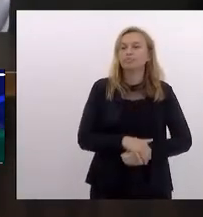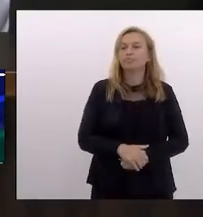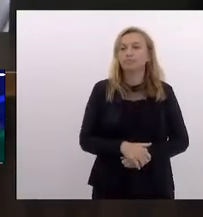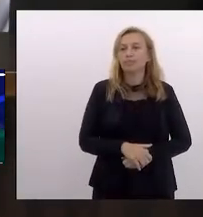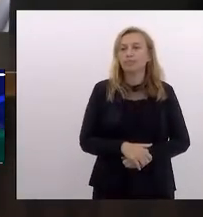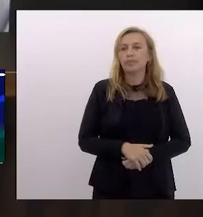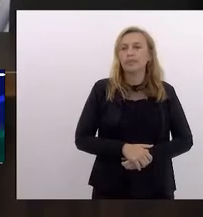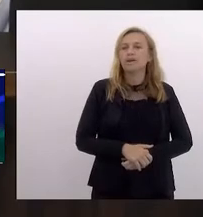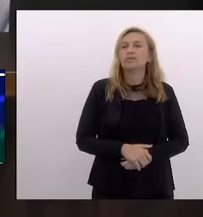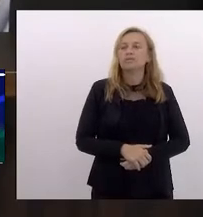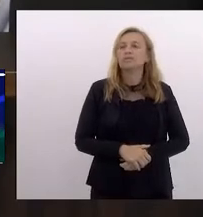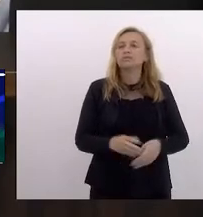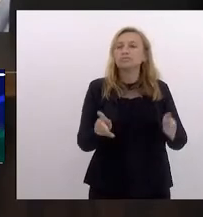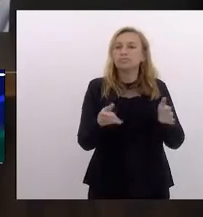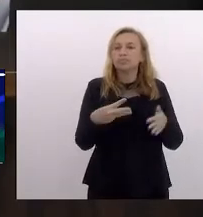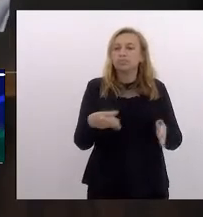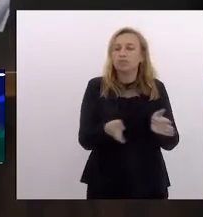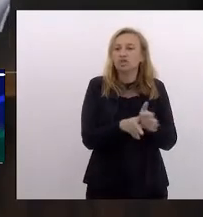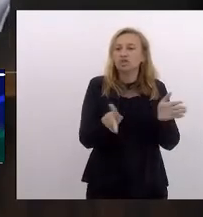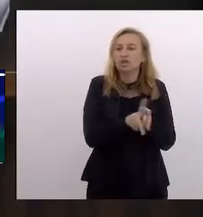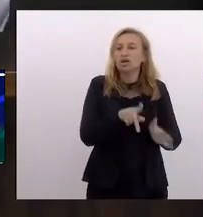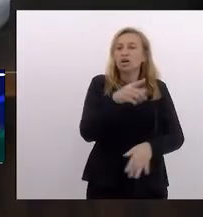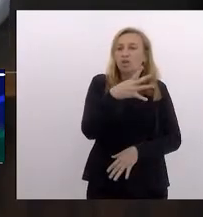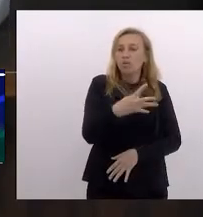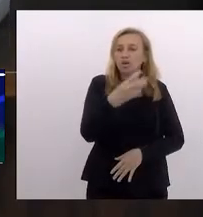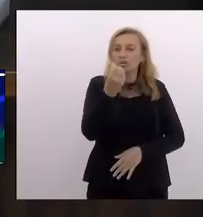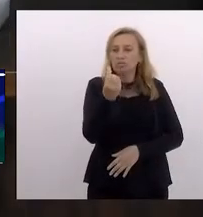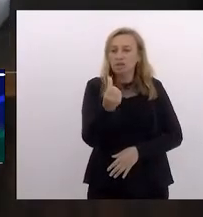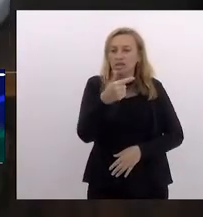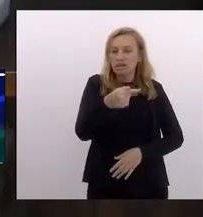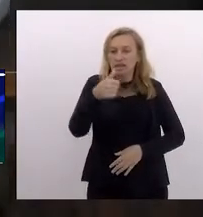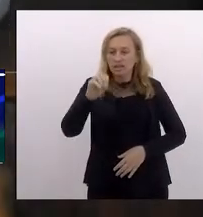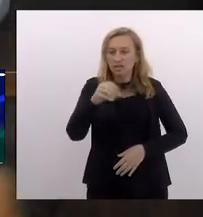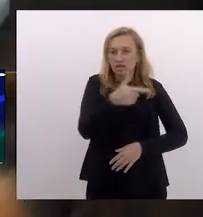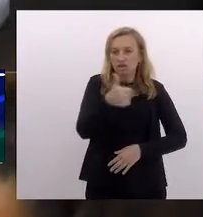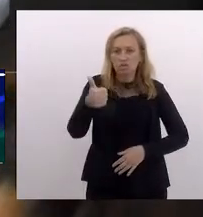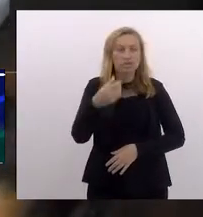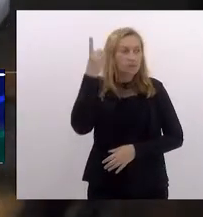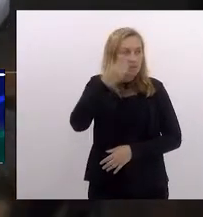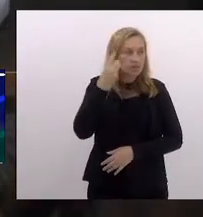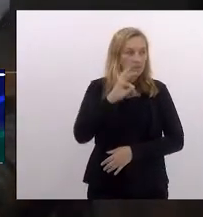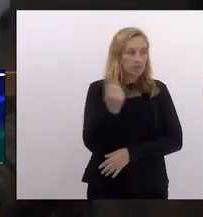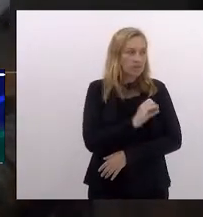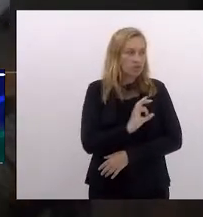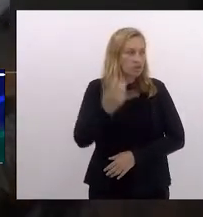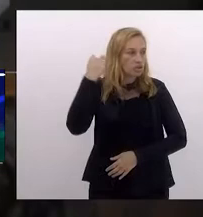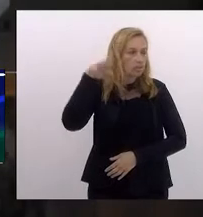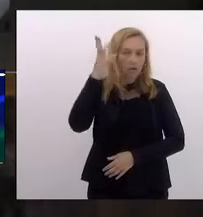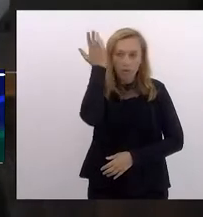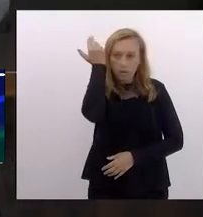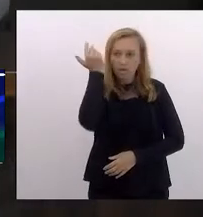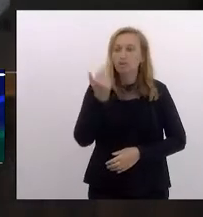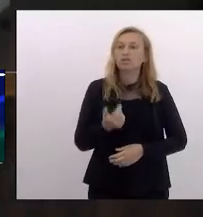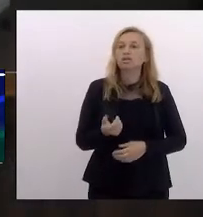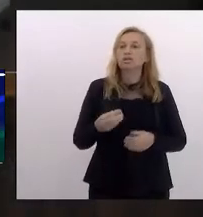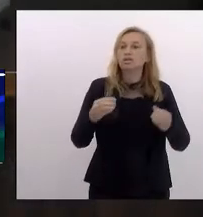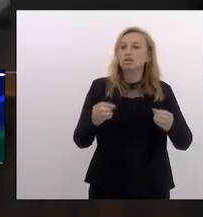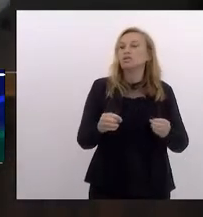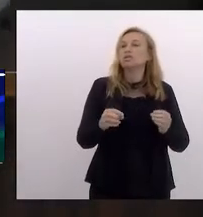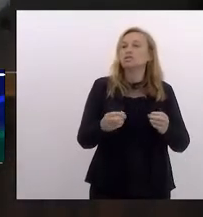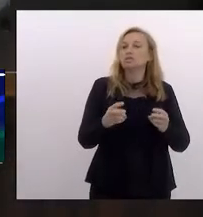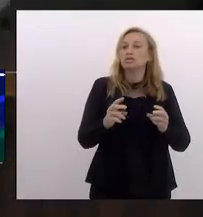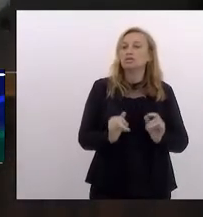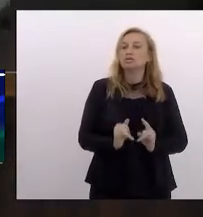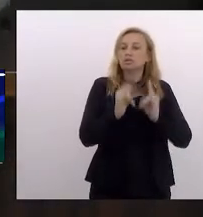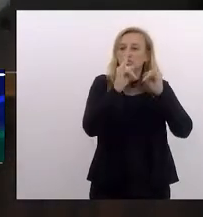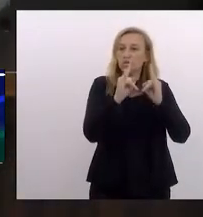autógrafo projeto de lei 46 721 de apoio dos deputados matar onde ele amar com ele e toma o imóvel Onde está